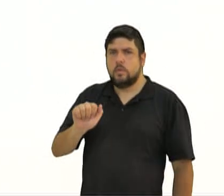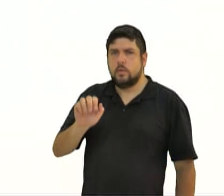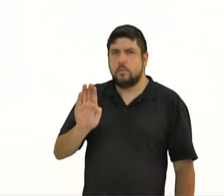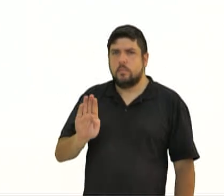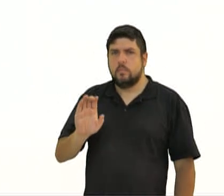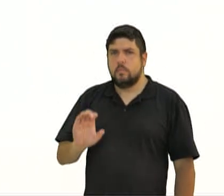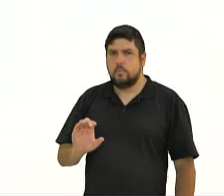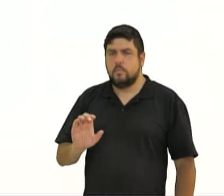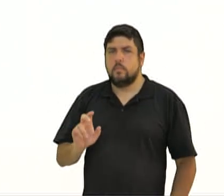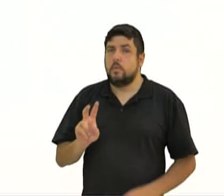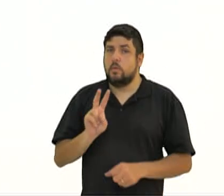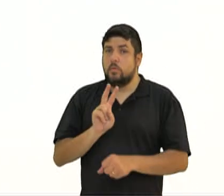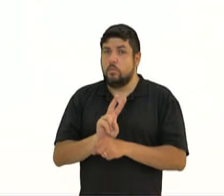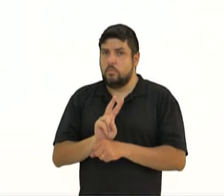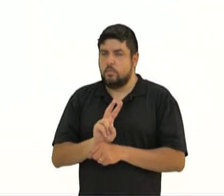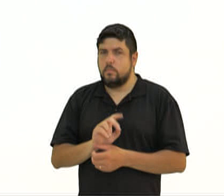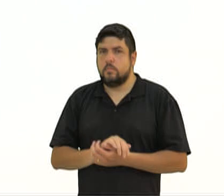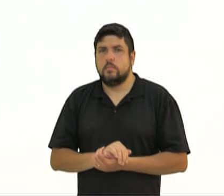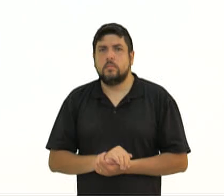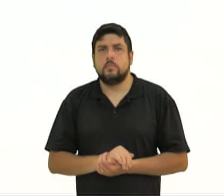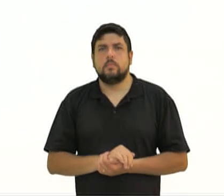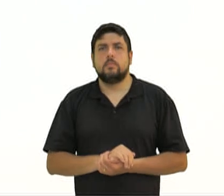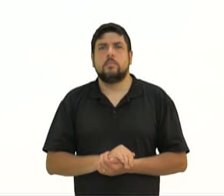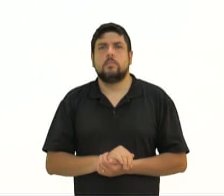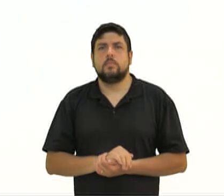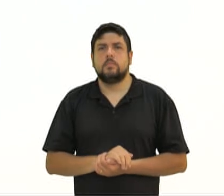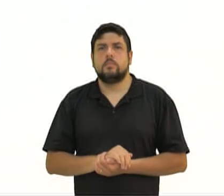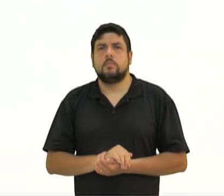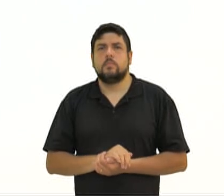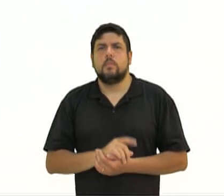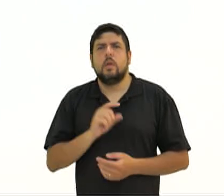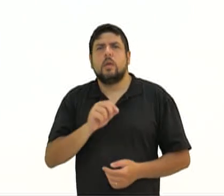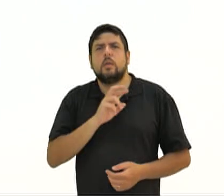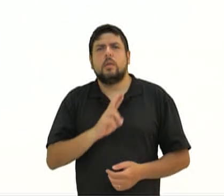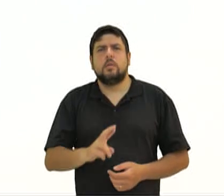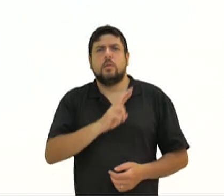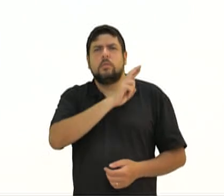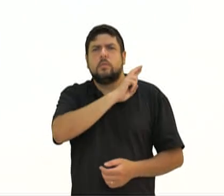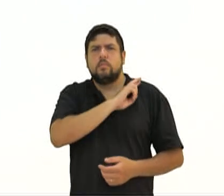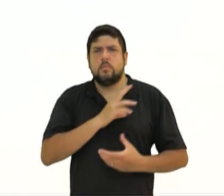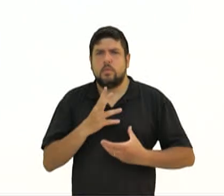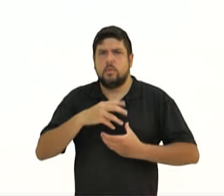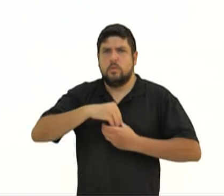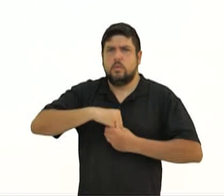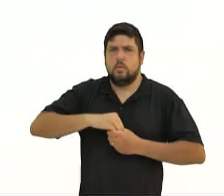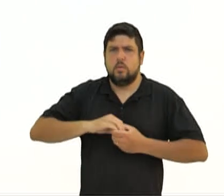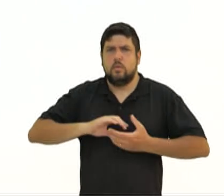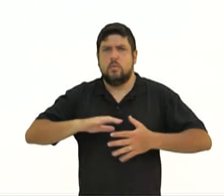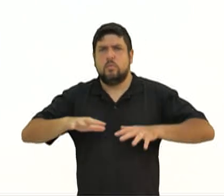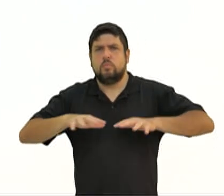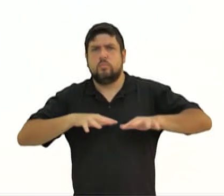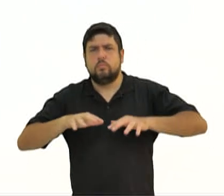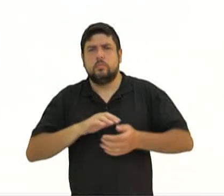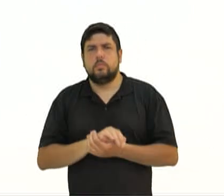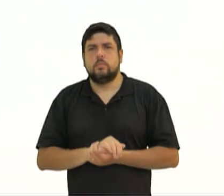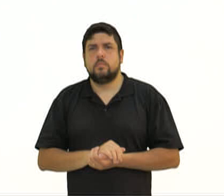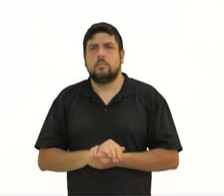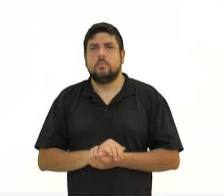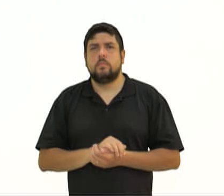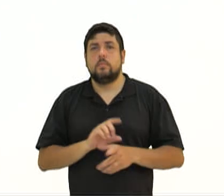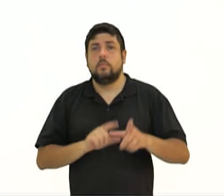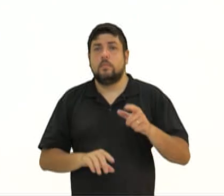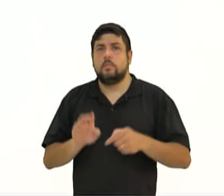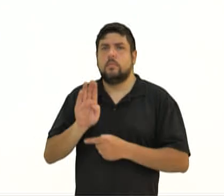C. Cuidado, não é de marca X. Quem é responsável pelos movimentos dos órgãos internos? Letra B.